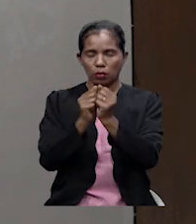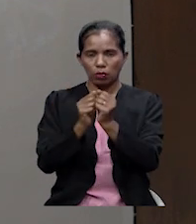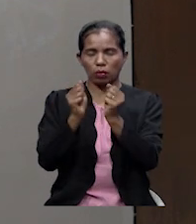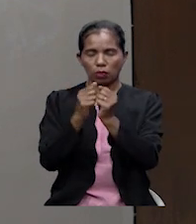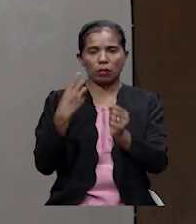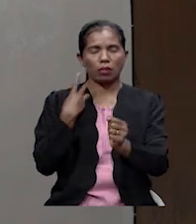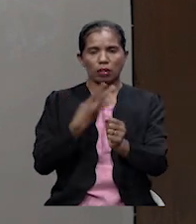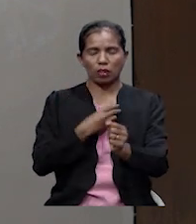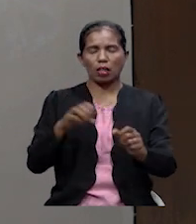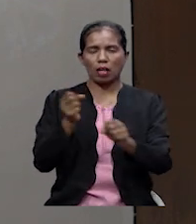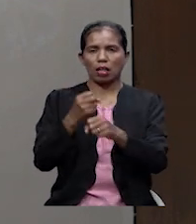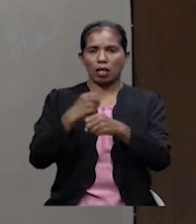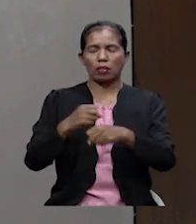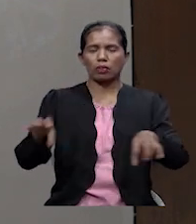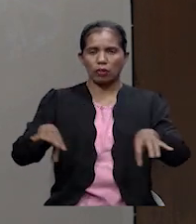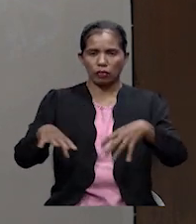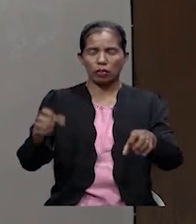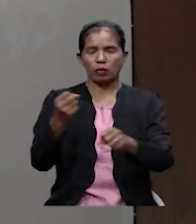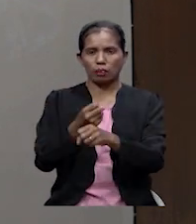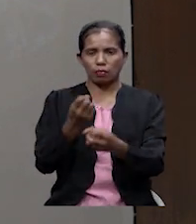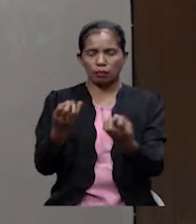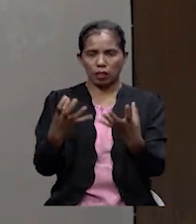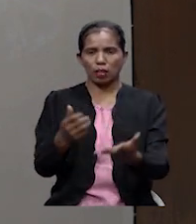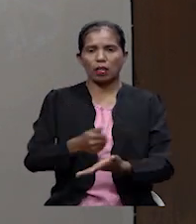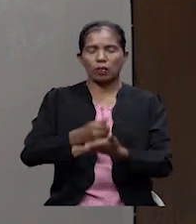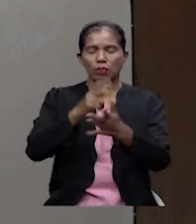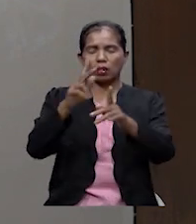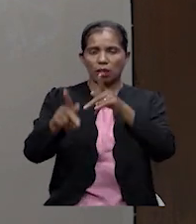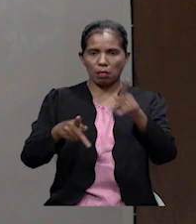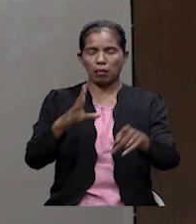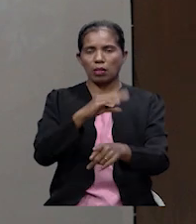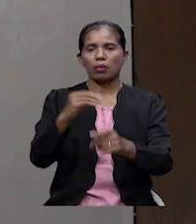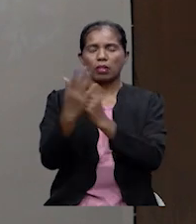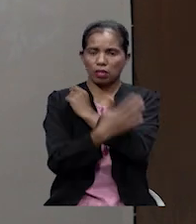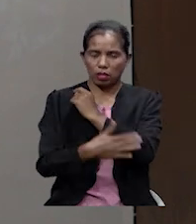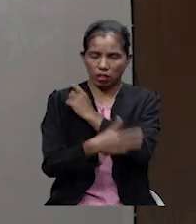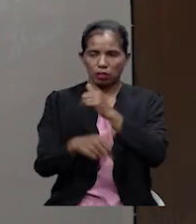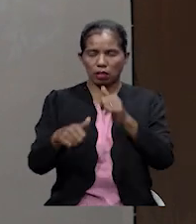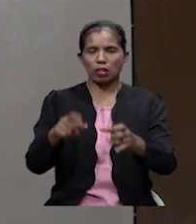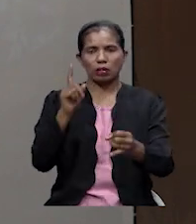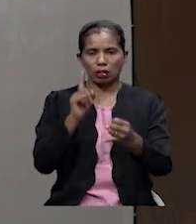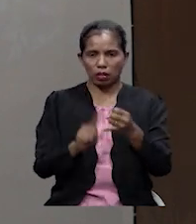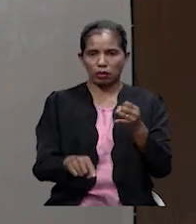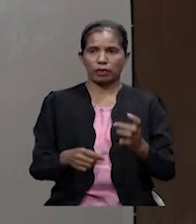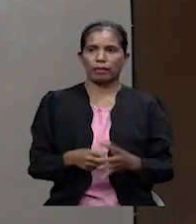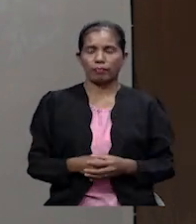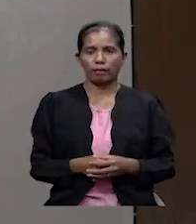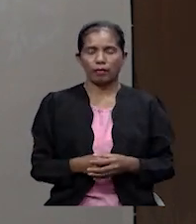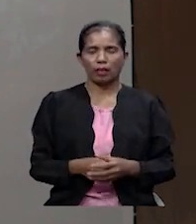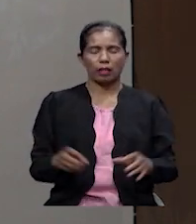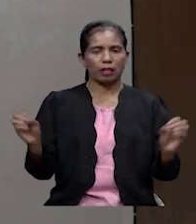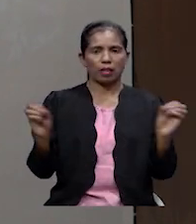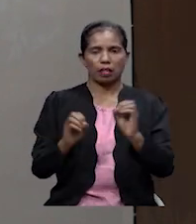halo serviço barak teves, servi ba povo e de ne, barrai de ne, e kusmai, nia lai